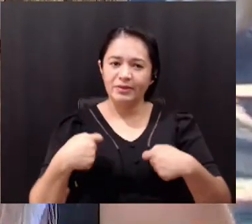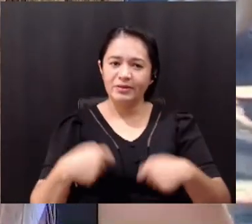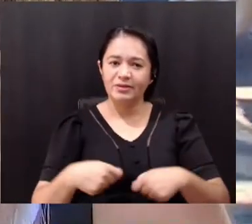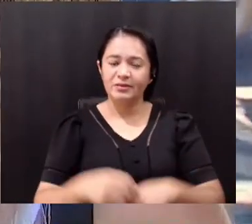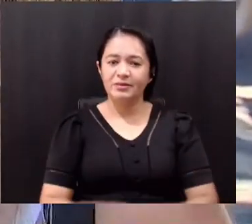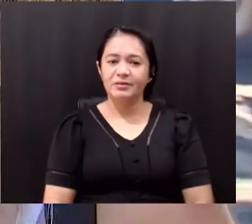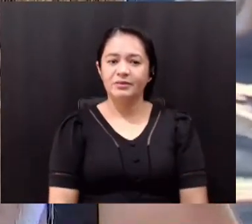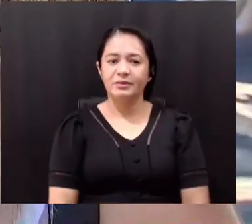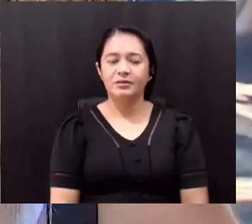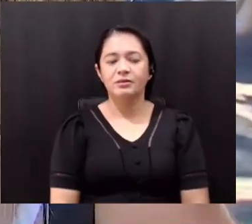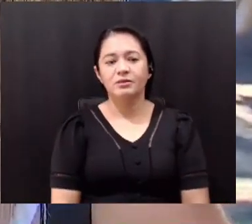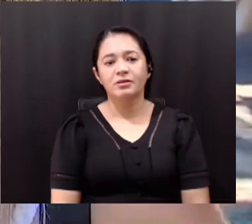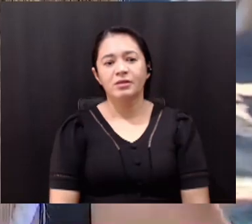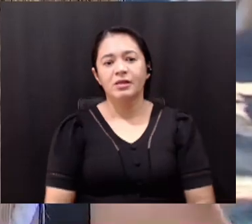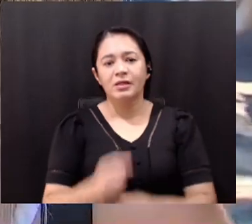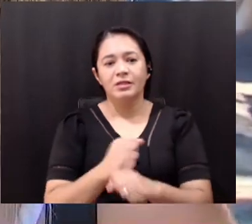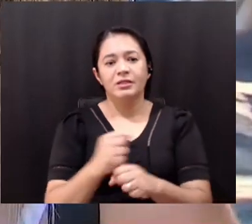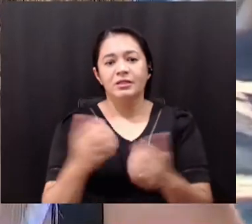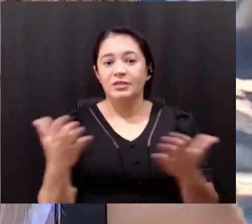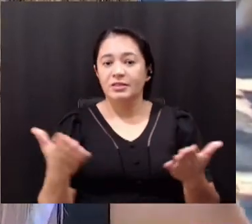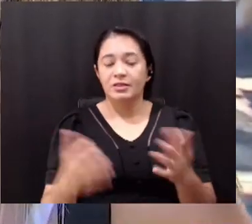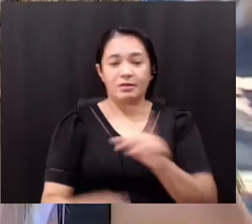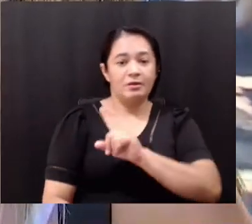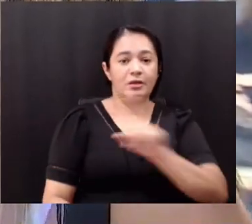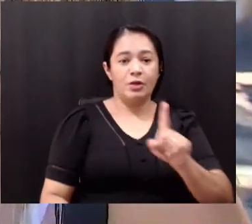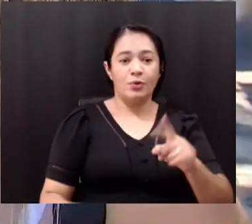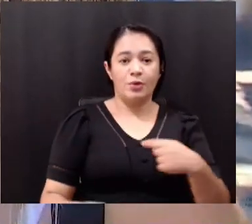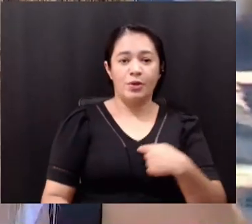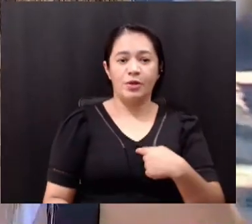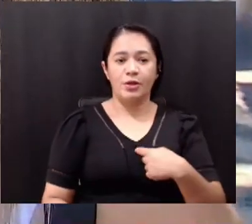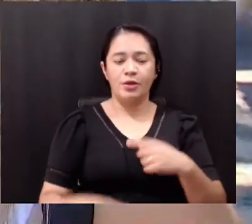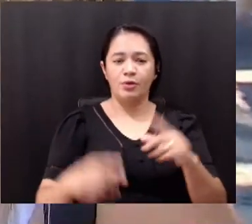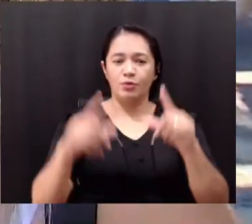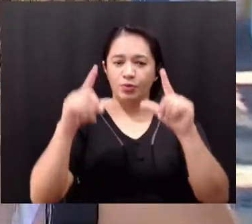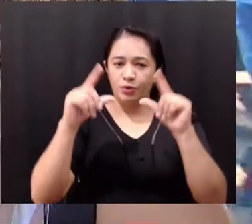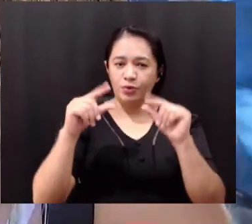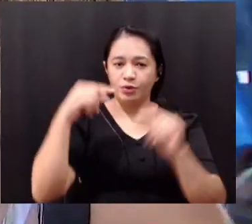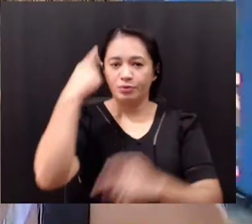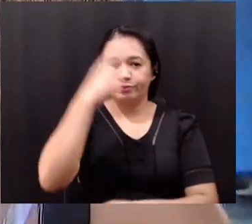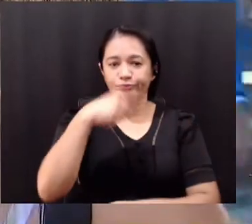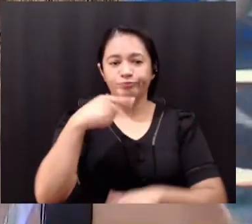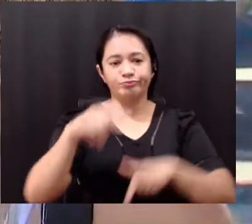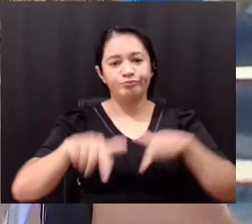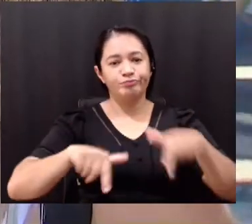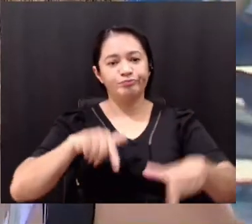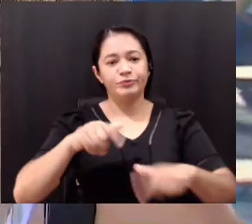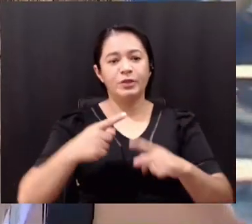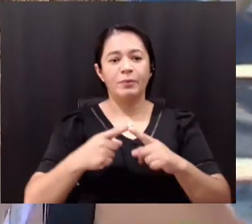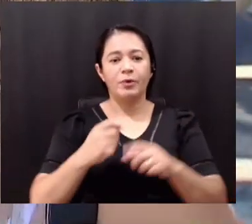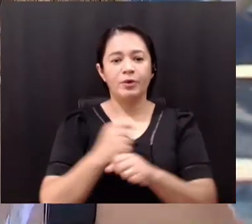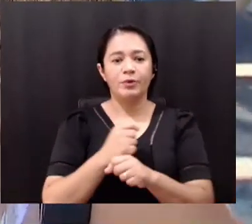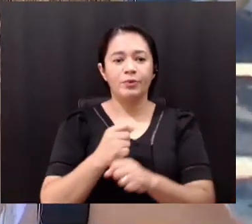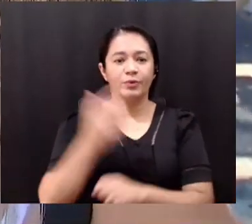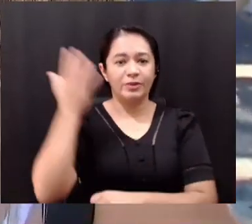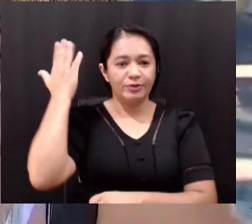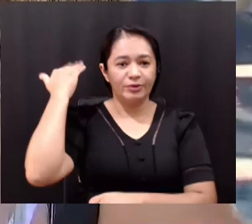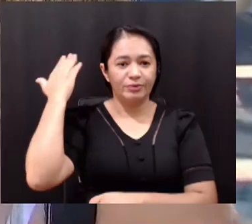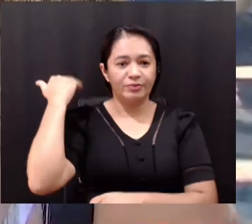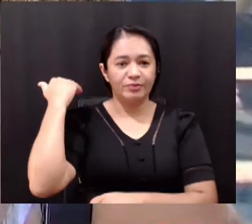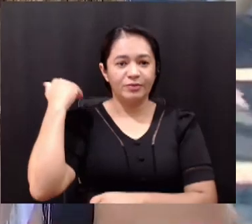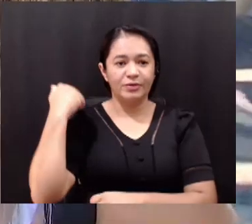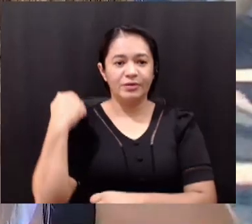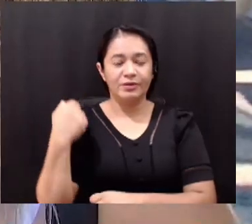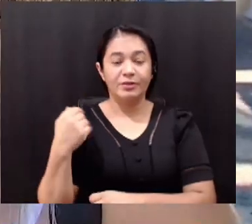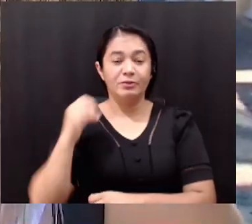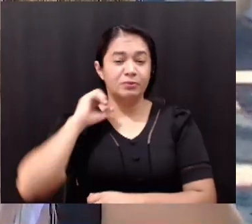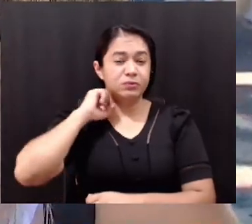Esse ano, não. Eu procurei reduzir, porque o ano passado eu tive um certo estresse, aí me deu